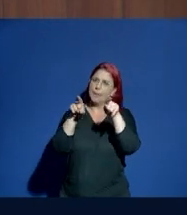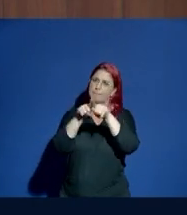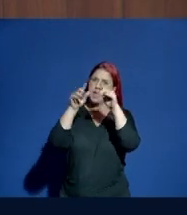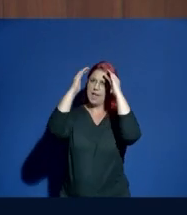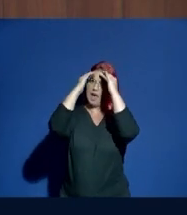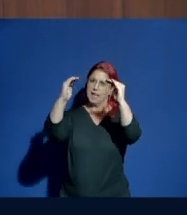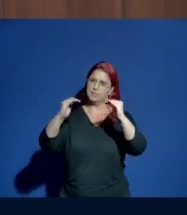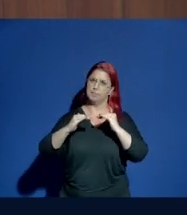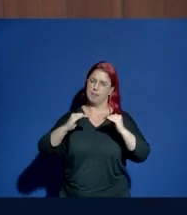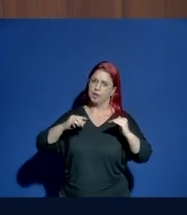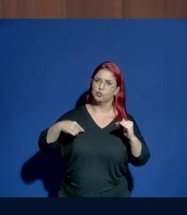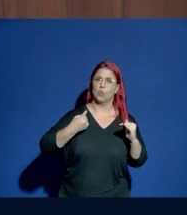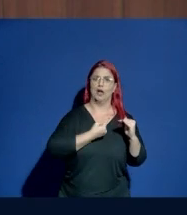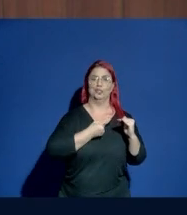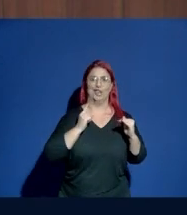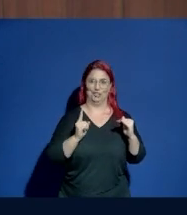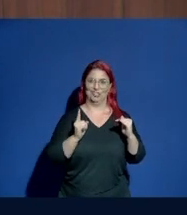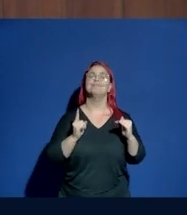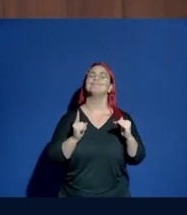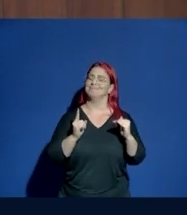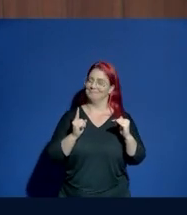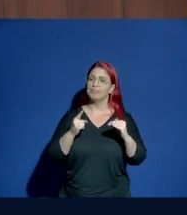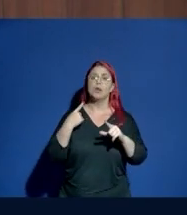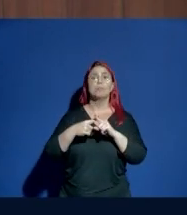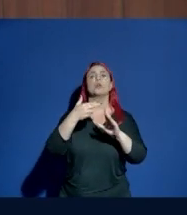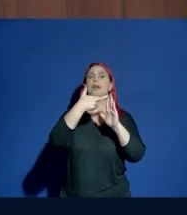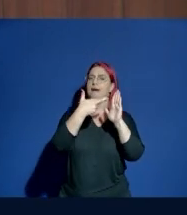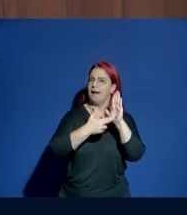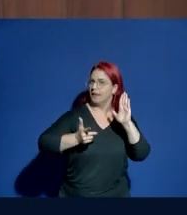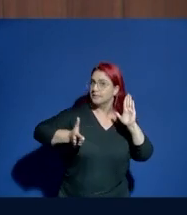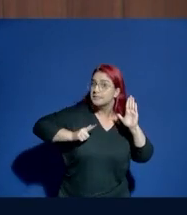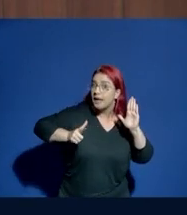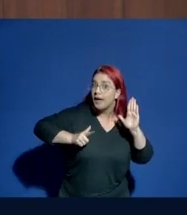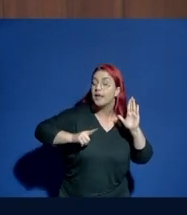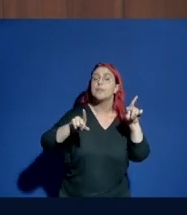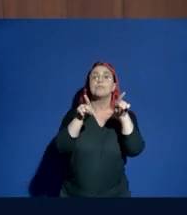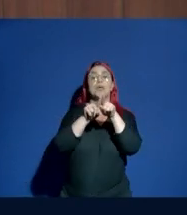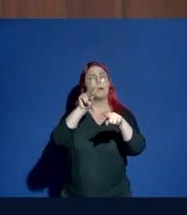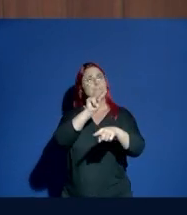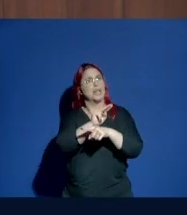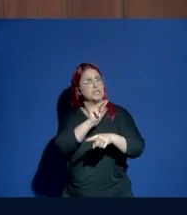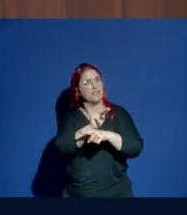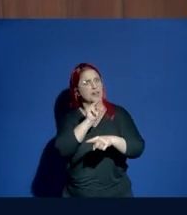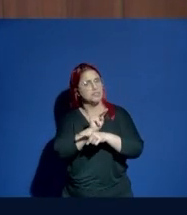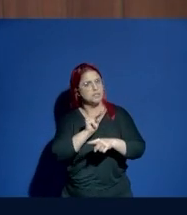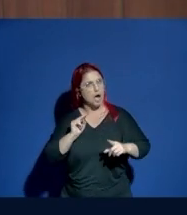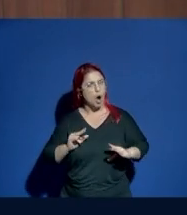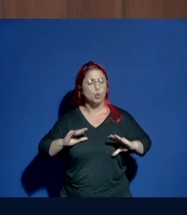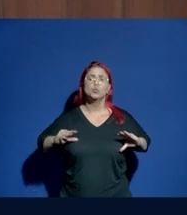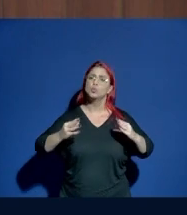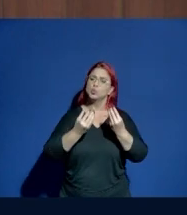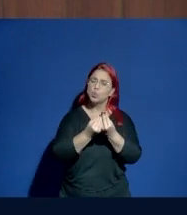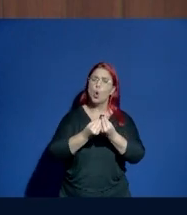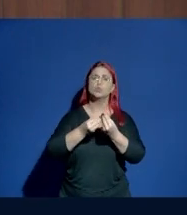ter respeito com o país Tá certo e que nós cumprimos regras nós temos aqui a preservação de todos os nossos biomas nós sabemos